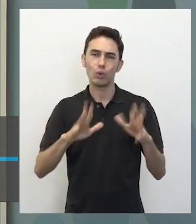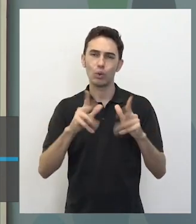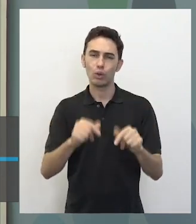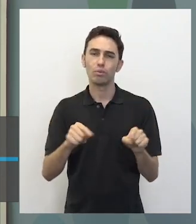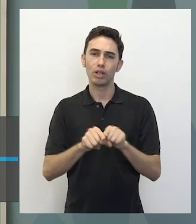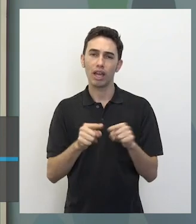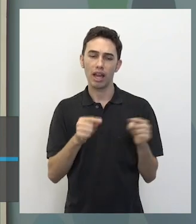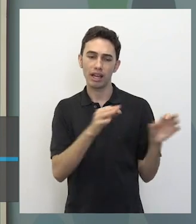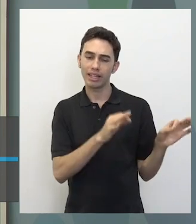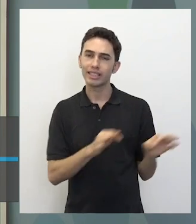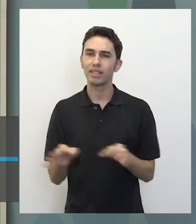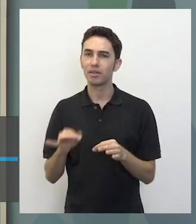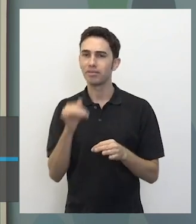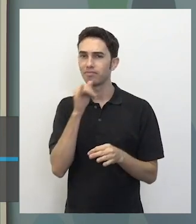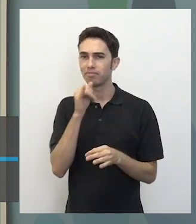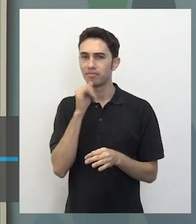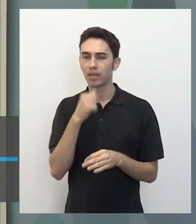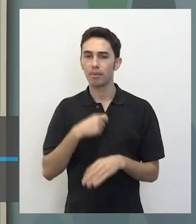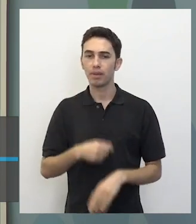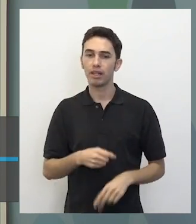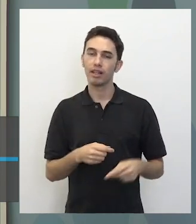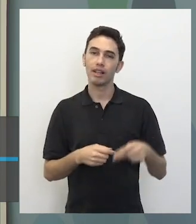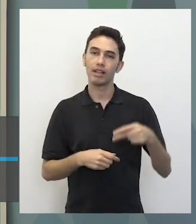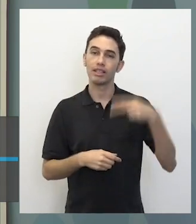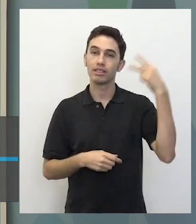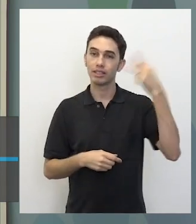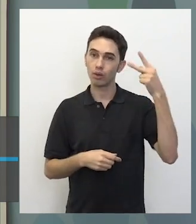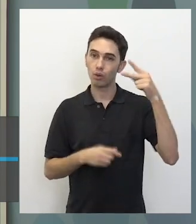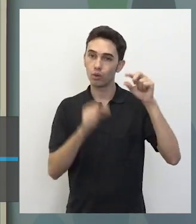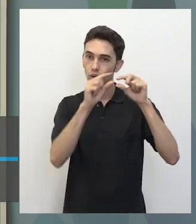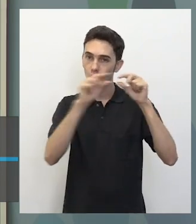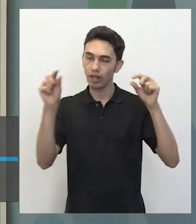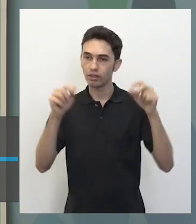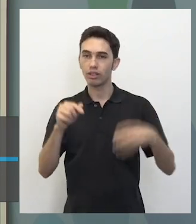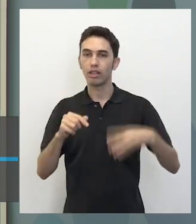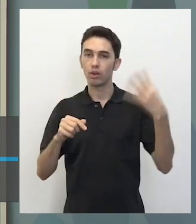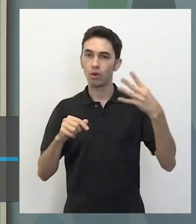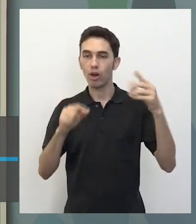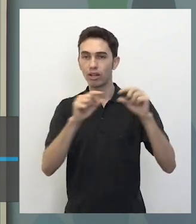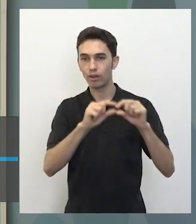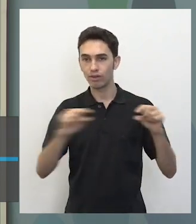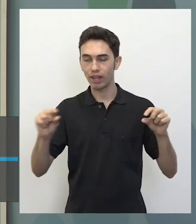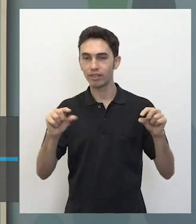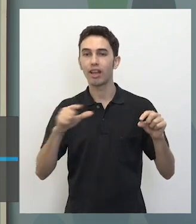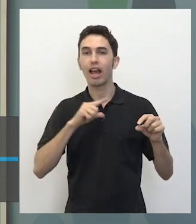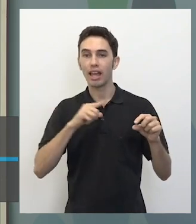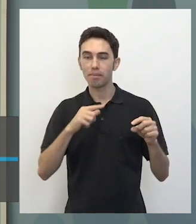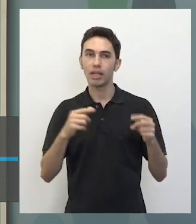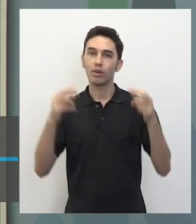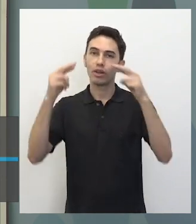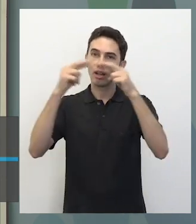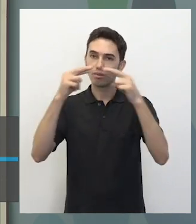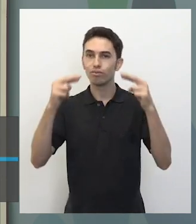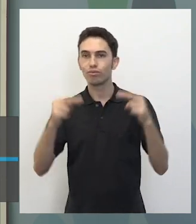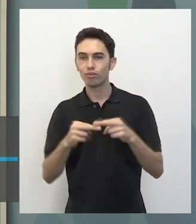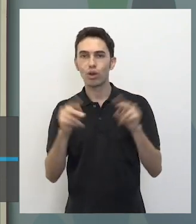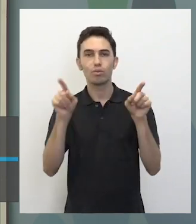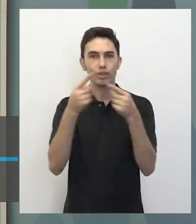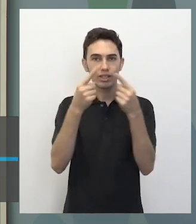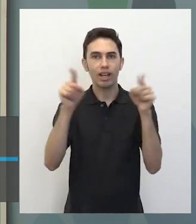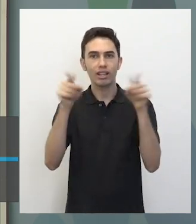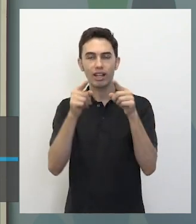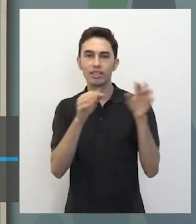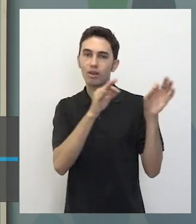rima na segunda e na quarta... No segundo verso e no quarto verso, acaba dando o quê? Uma musicalidade, que é